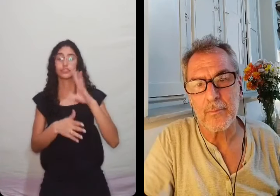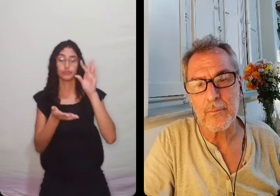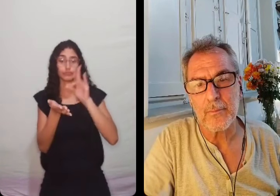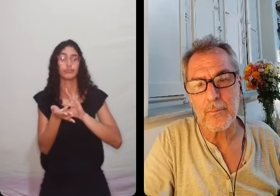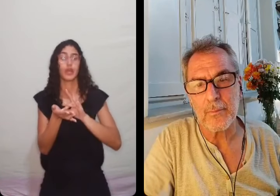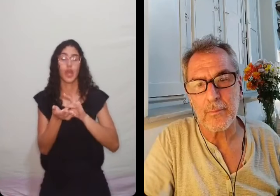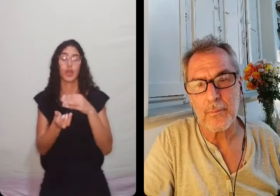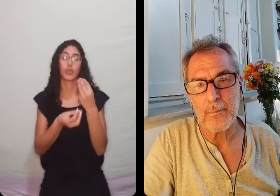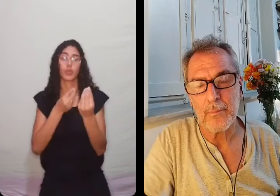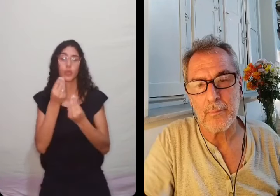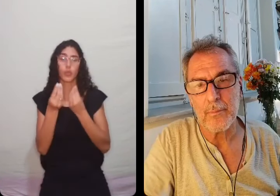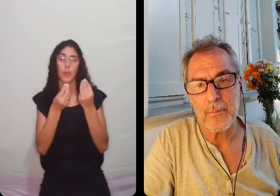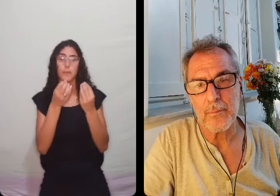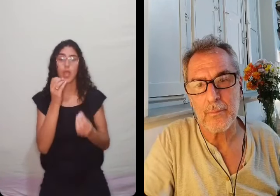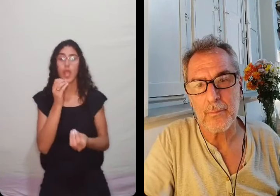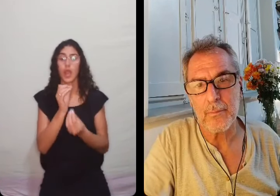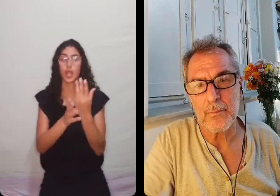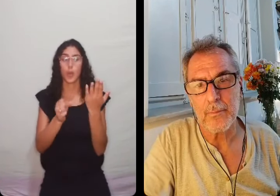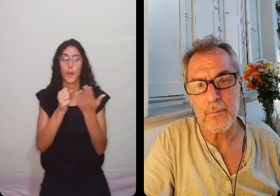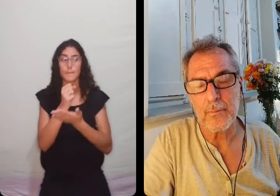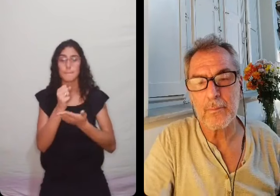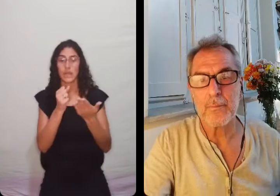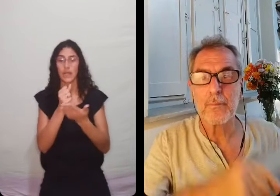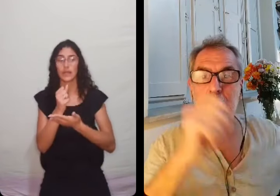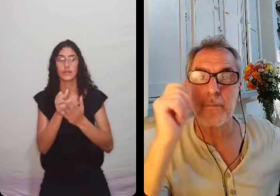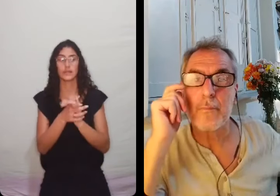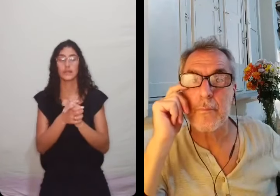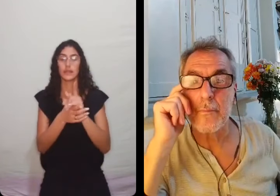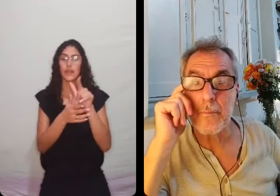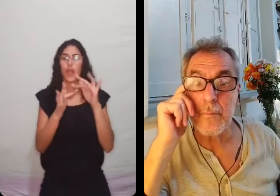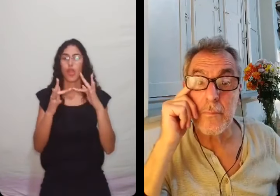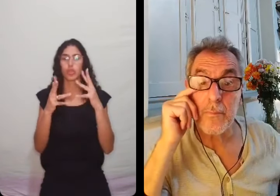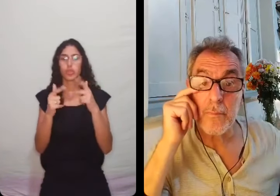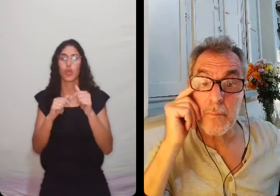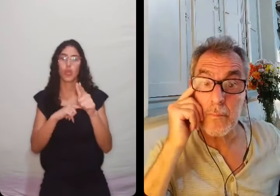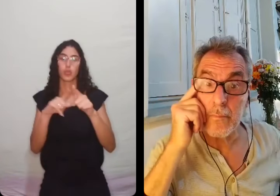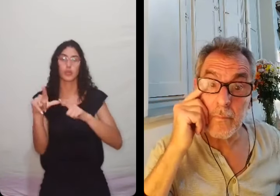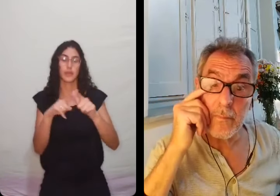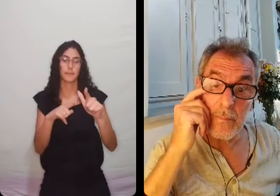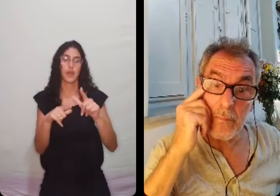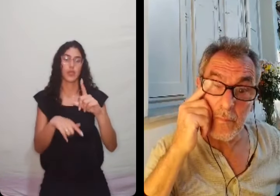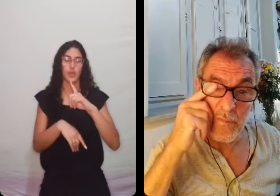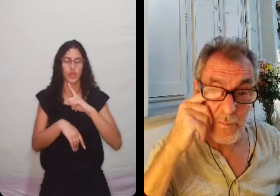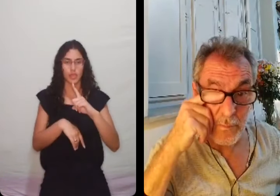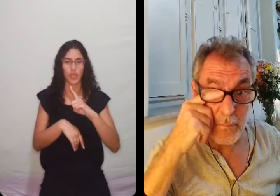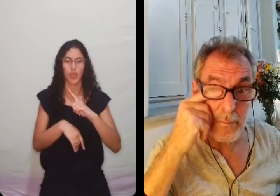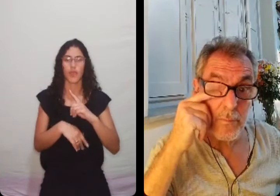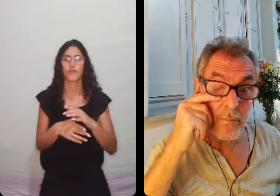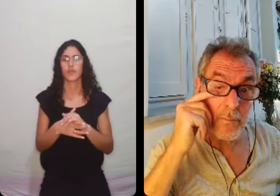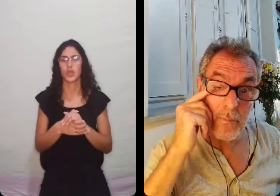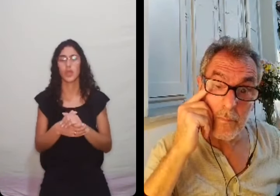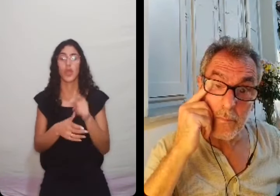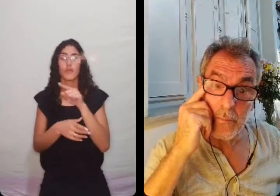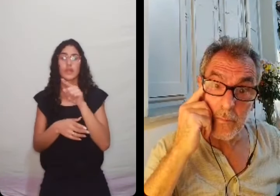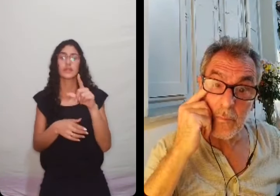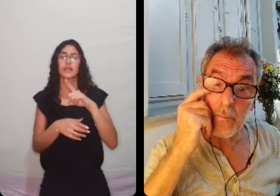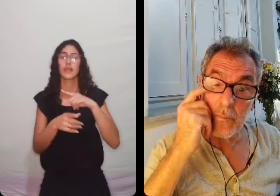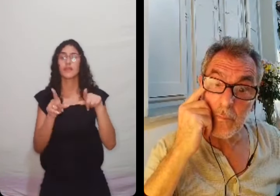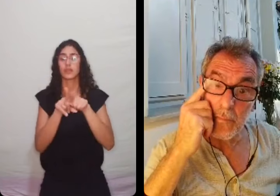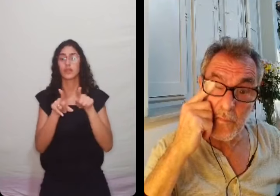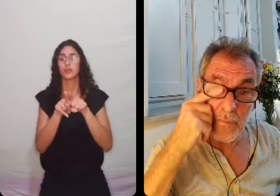vem essa base. Que é todo o seu trabalho estético. Que você leva para a cena.